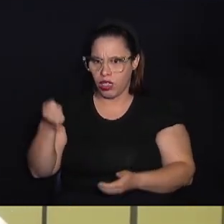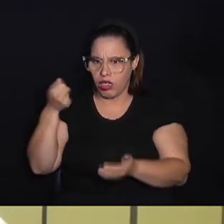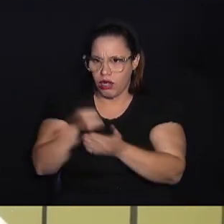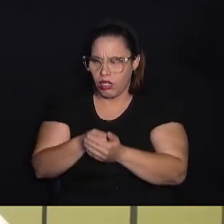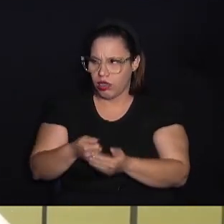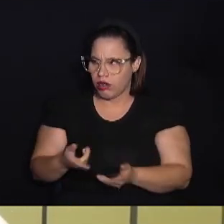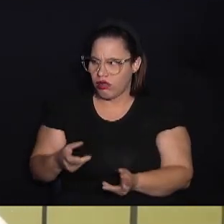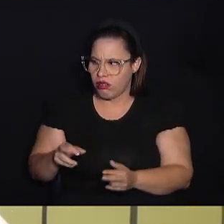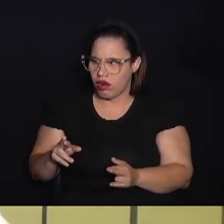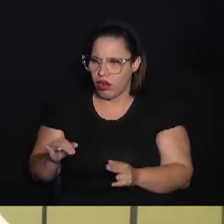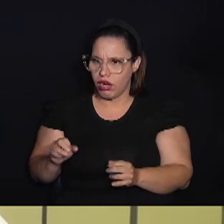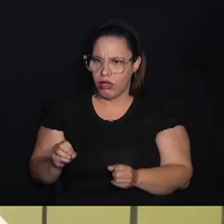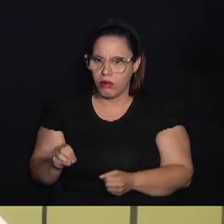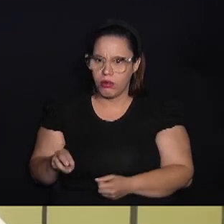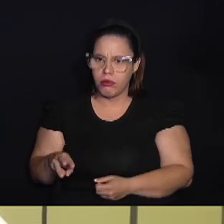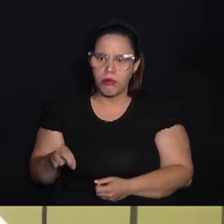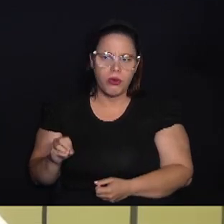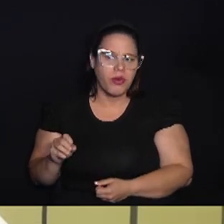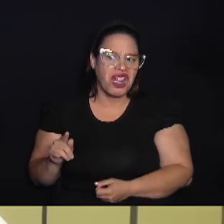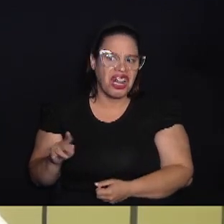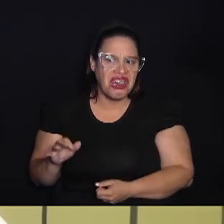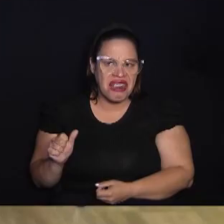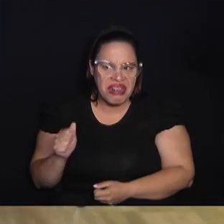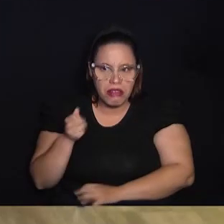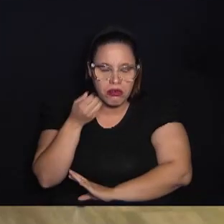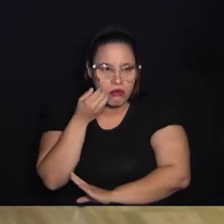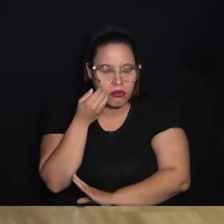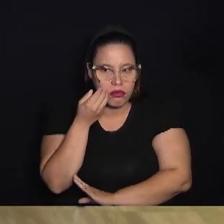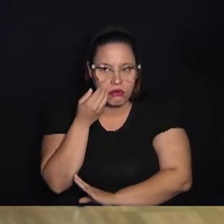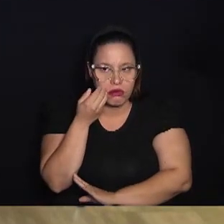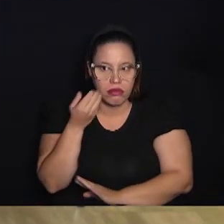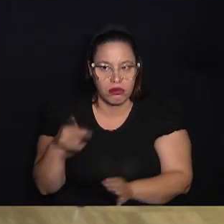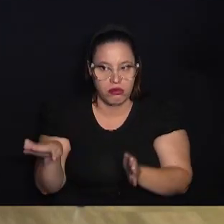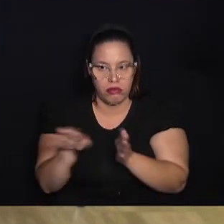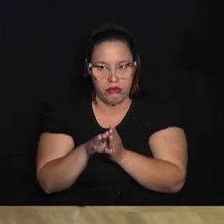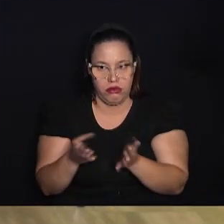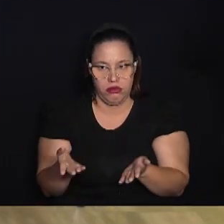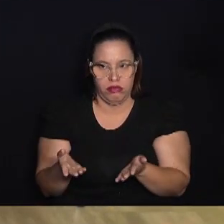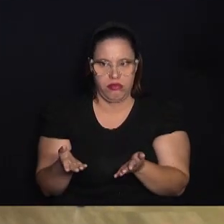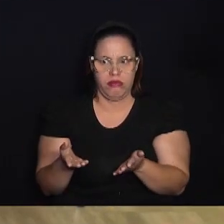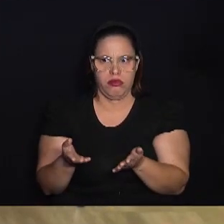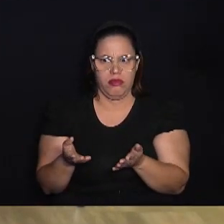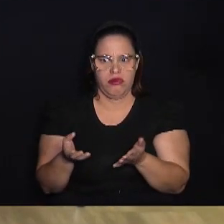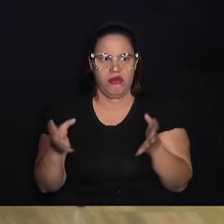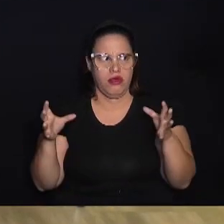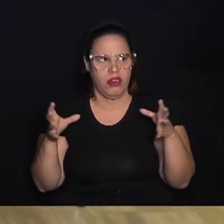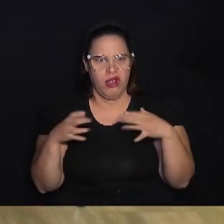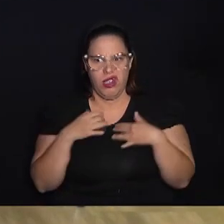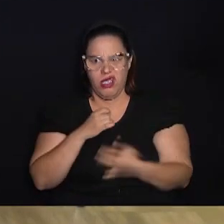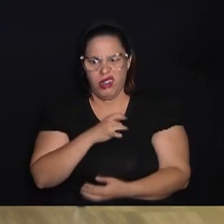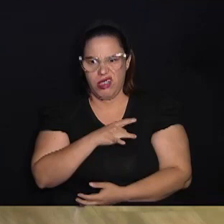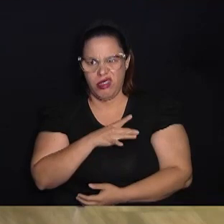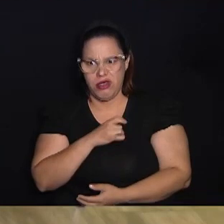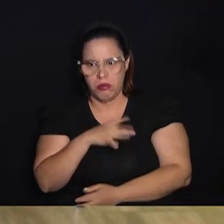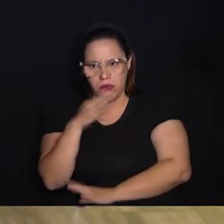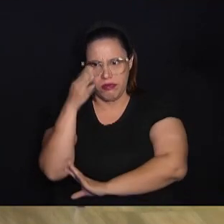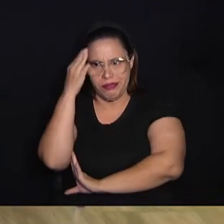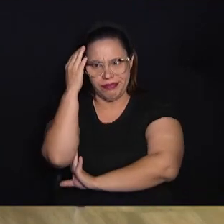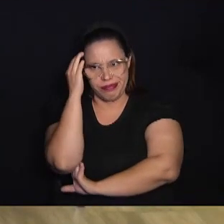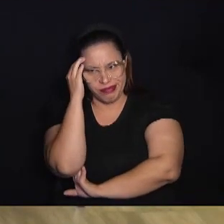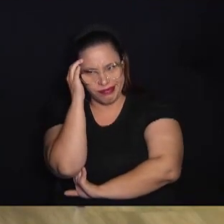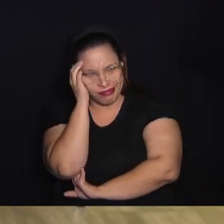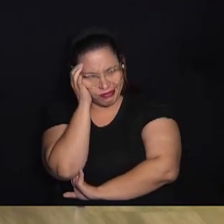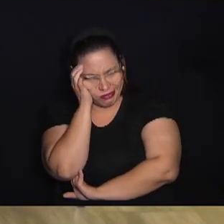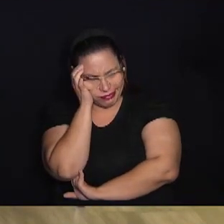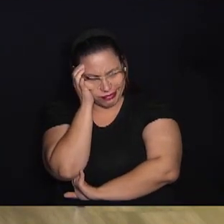Campo da Alegria quer dizer a forca a a chegada da furca fez com que então tem umas coisas tenebrosas assim mesmo na cidade não é muito difícil